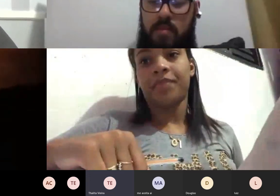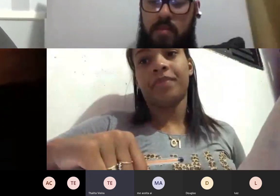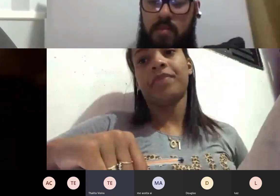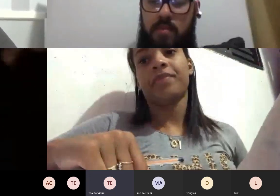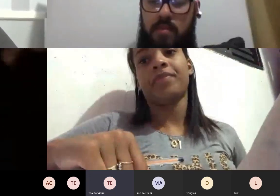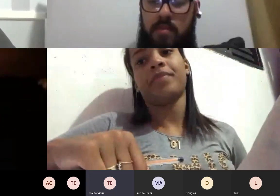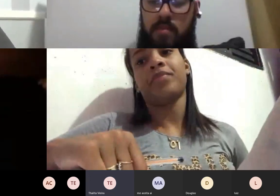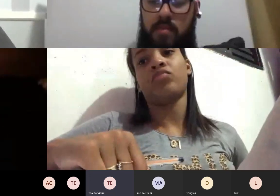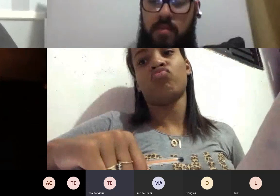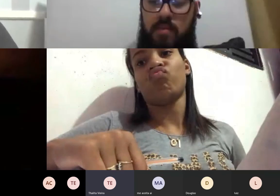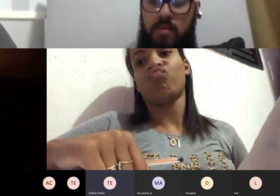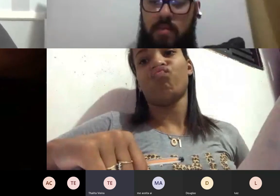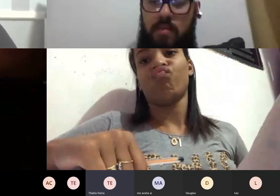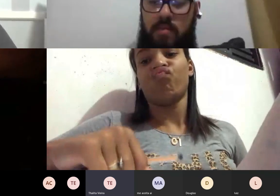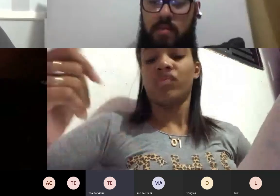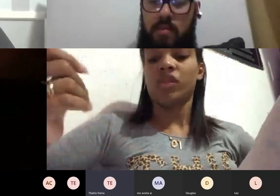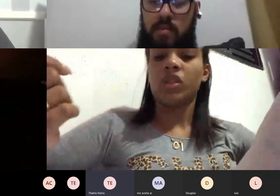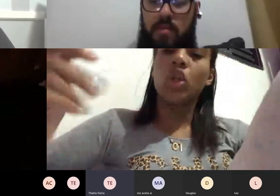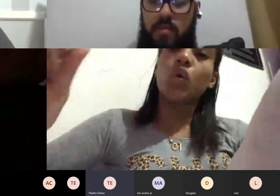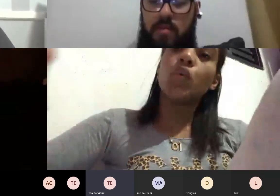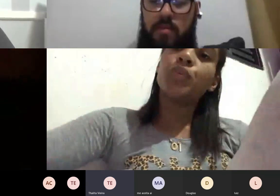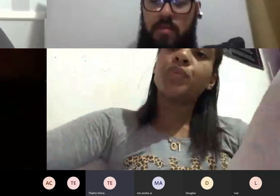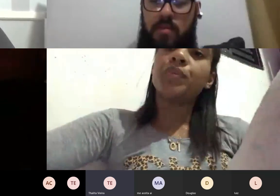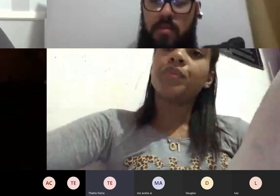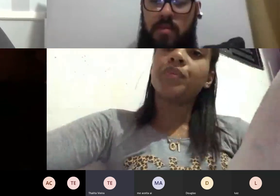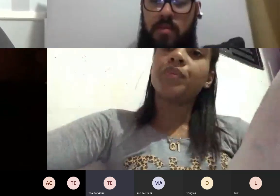Mais alguma dúvida, gente, da aula de hoje?